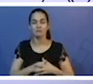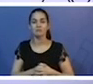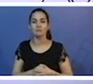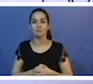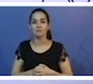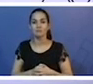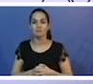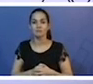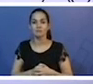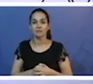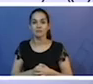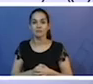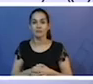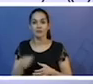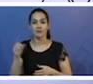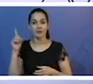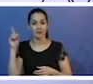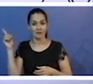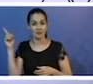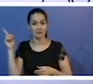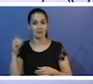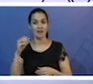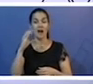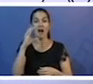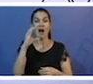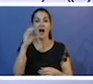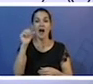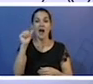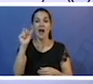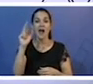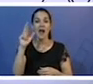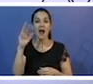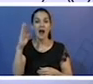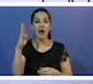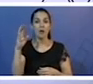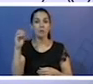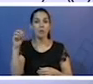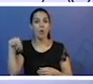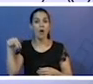Aqui nós temos o carbonato de cálcio, ele é encontrado em grande